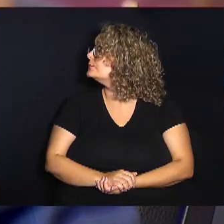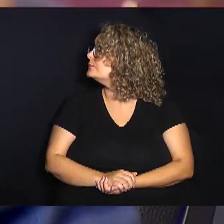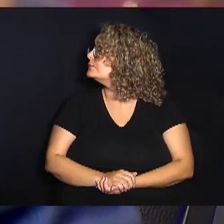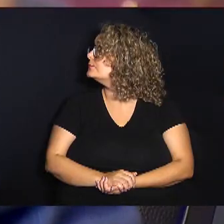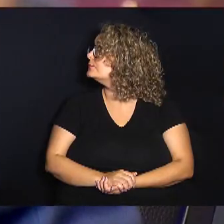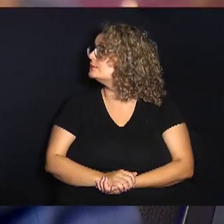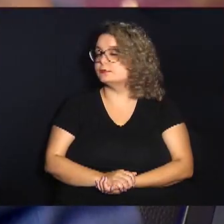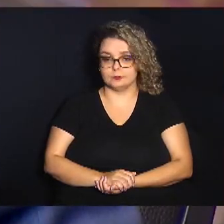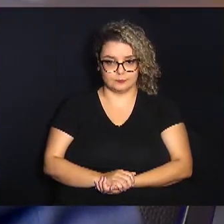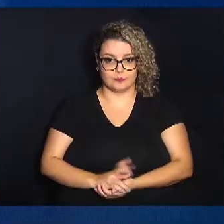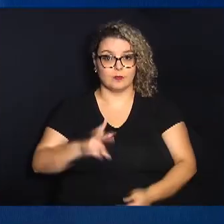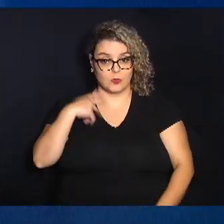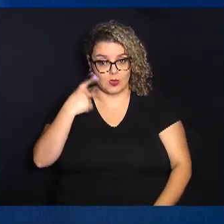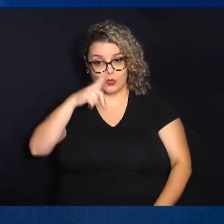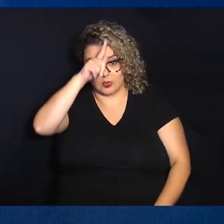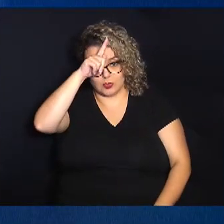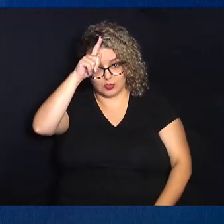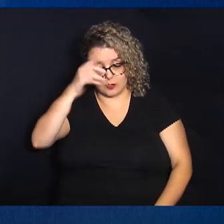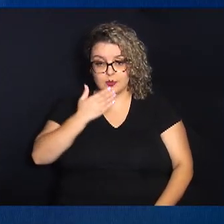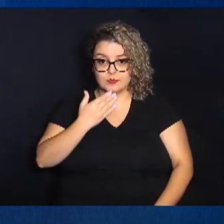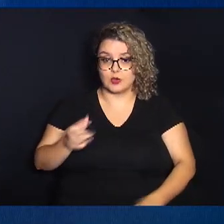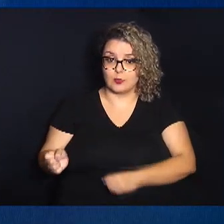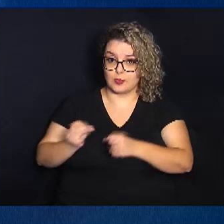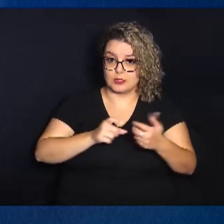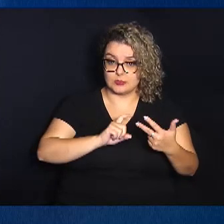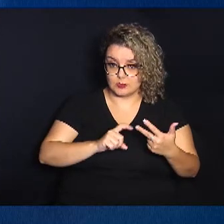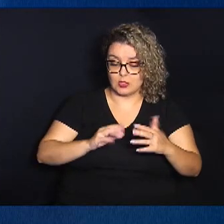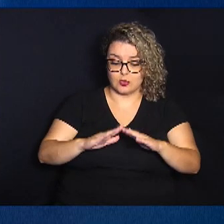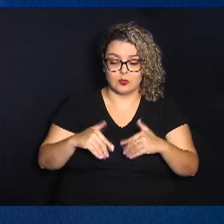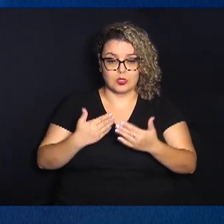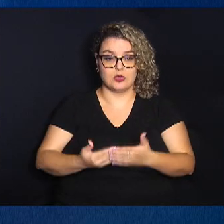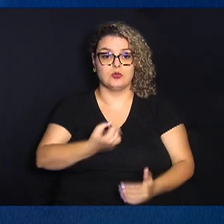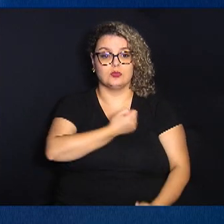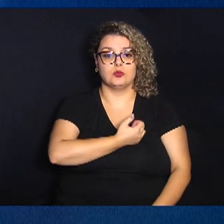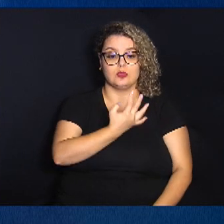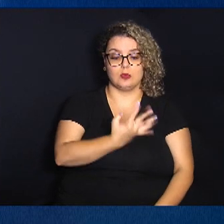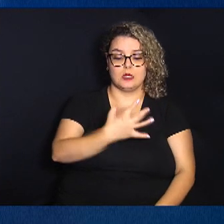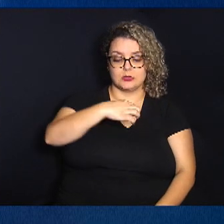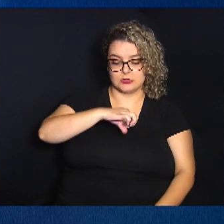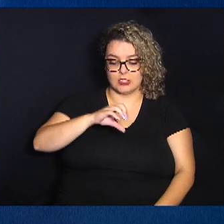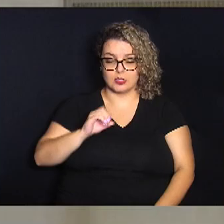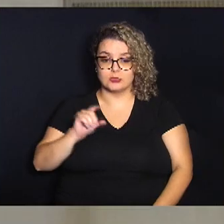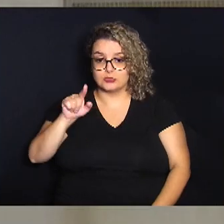O vereador Gustavo Peta solicitou ao Poder Executivo o requerimento número 490 de 2024,